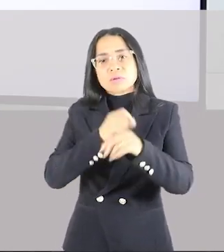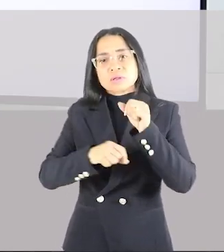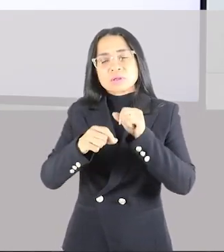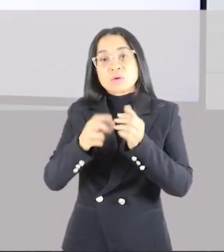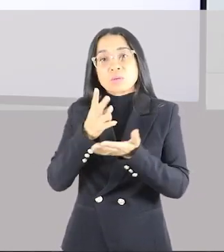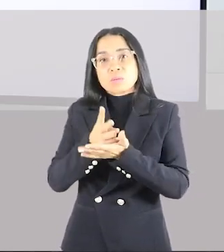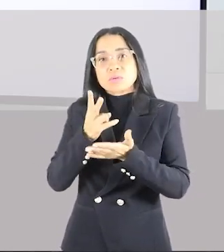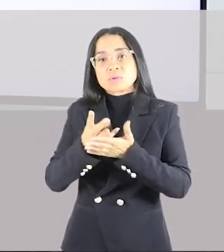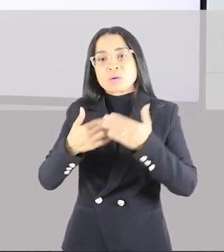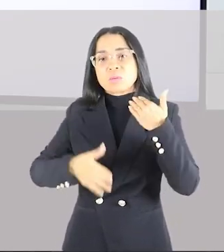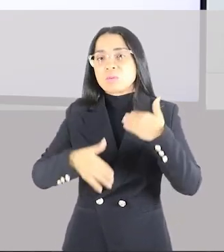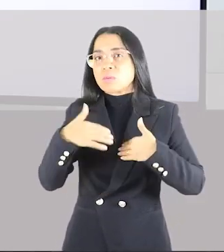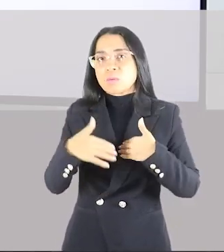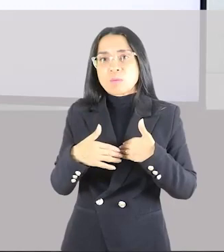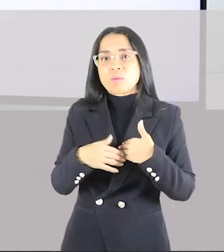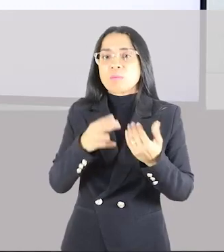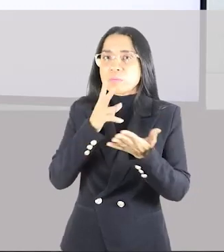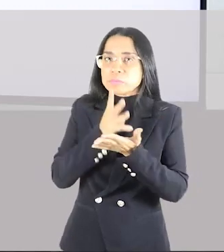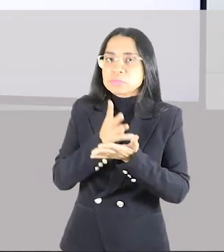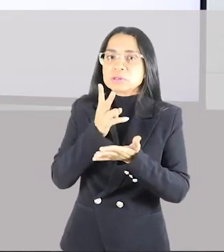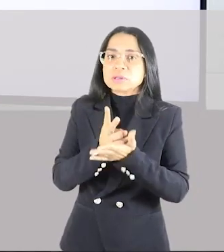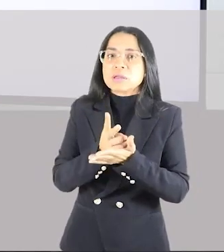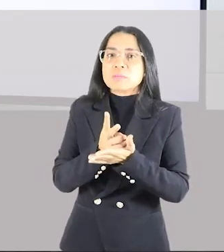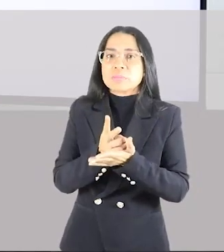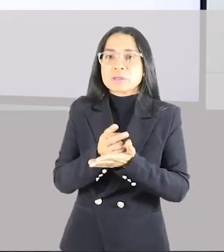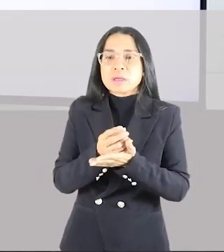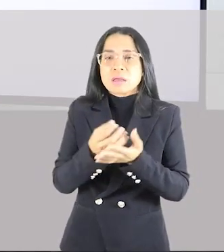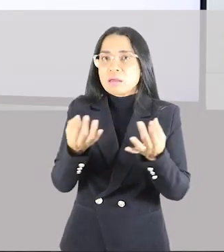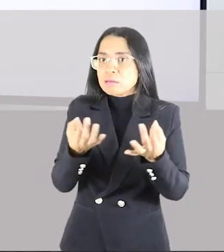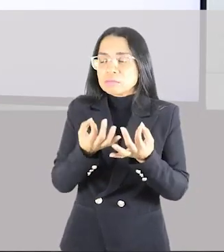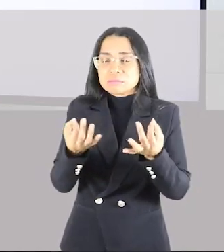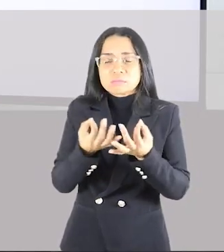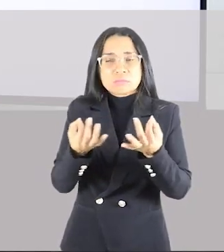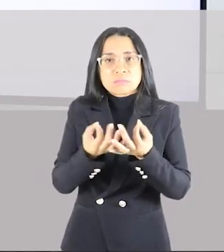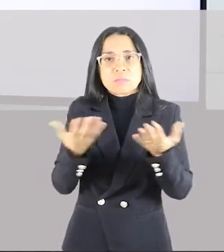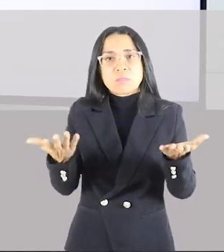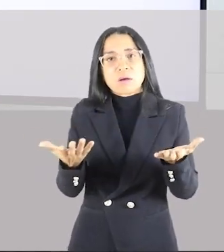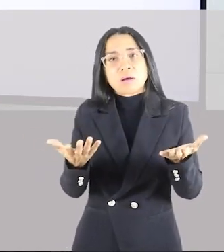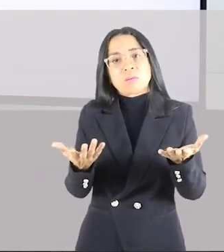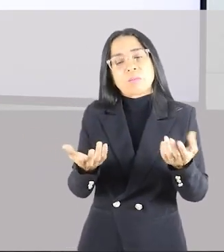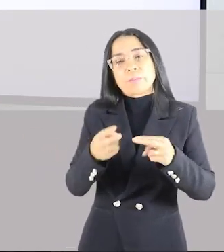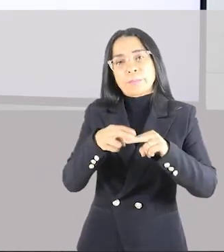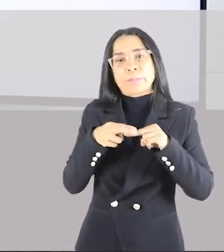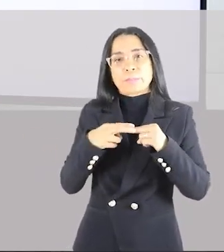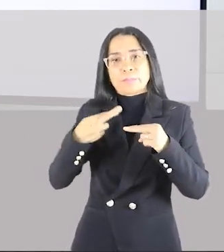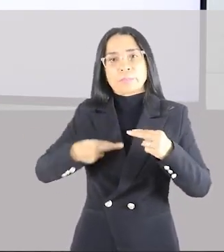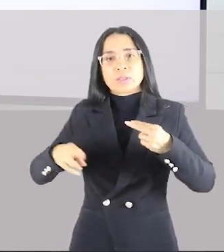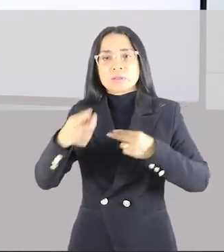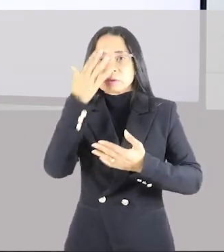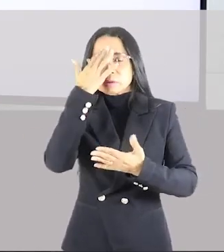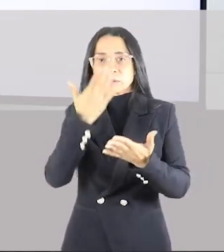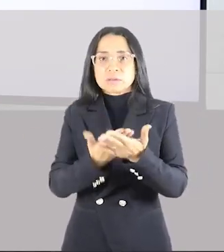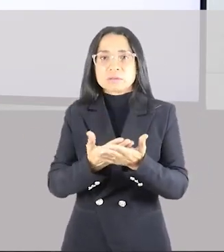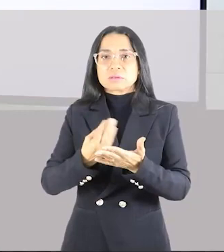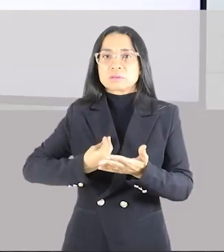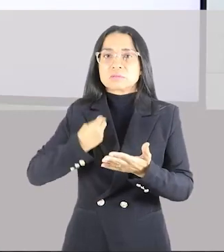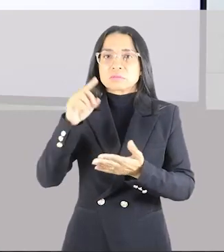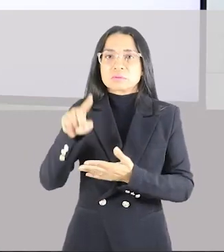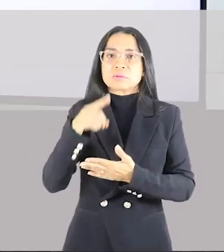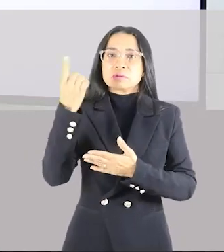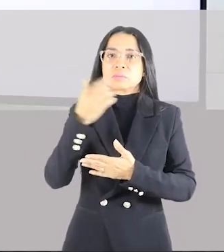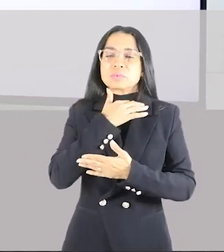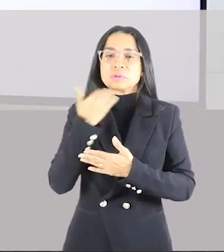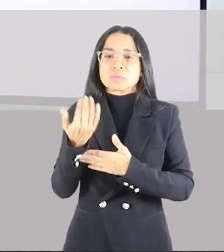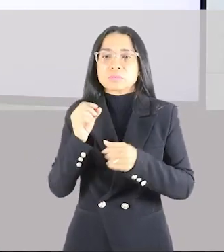intacto. Então é algo fascinante. Por isso que a religião e acreditar na vida após a morte faz